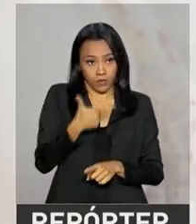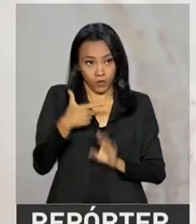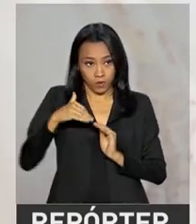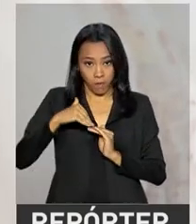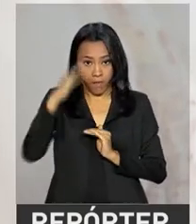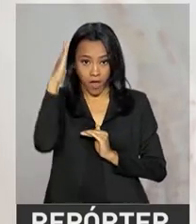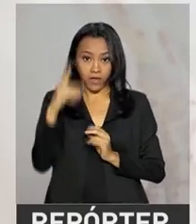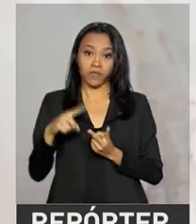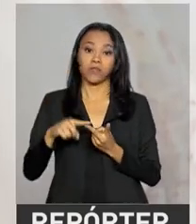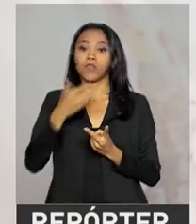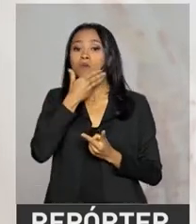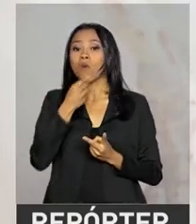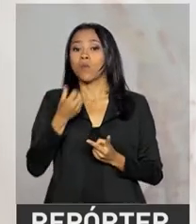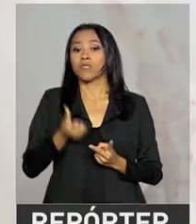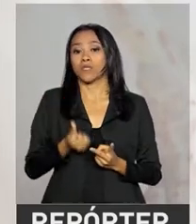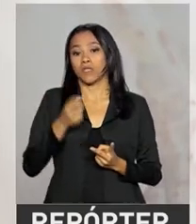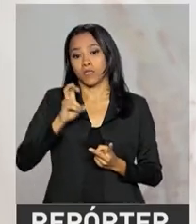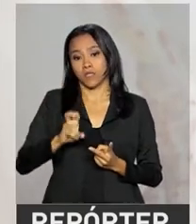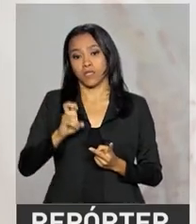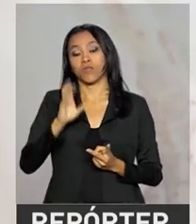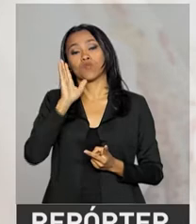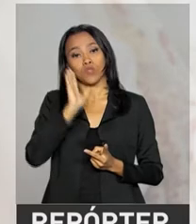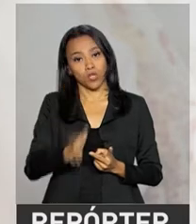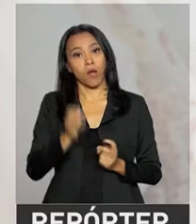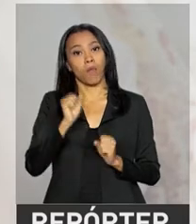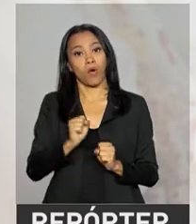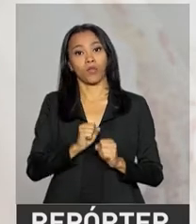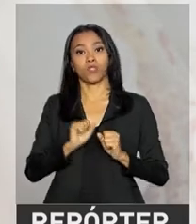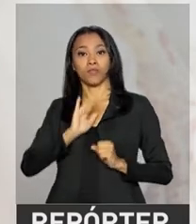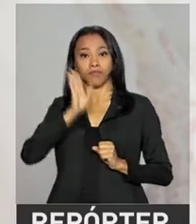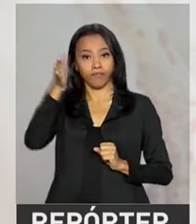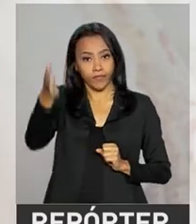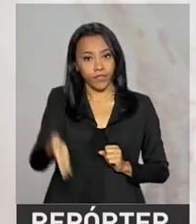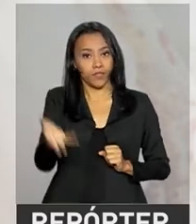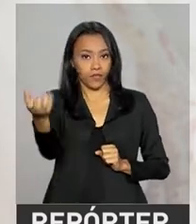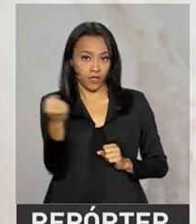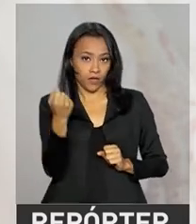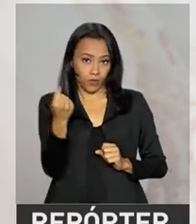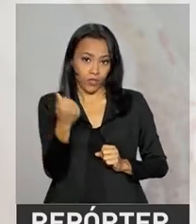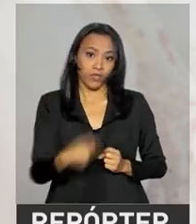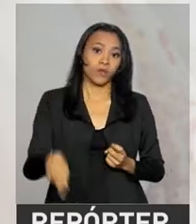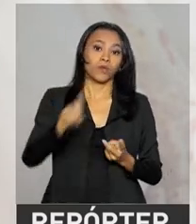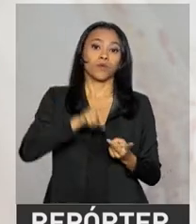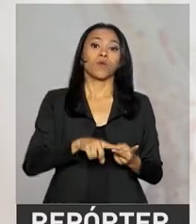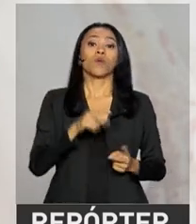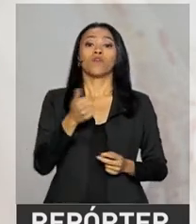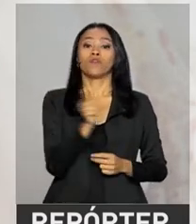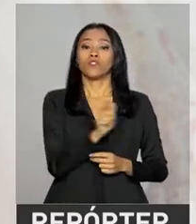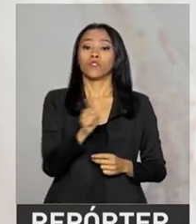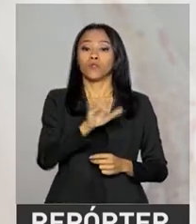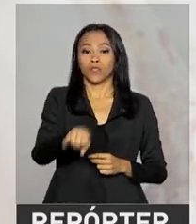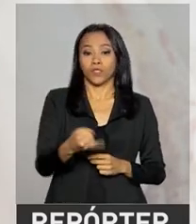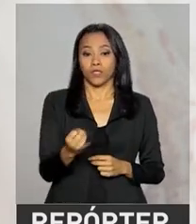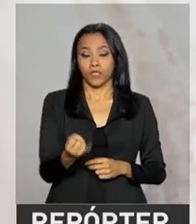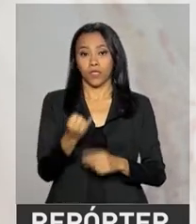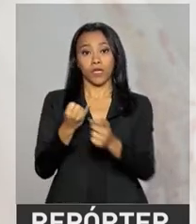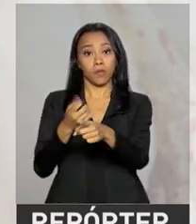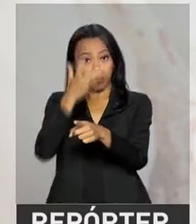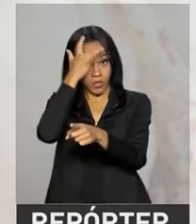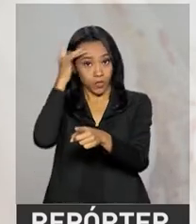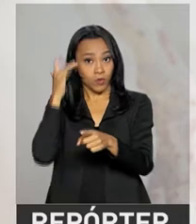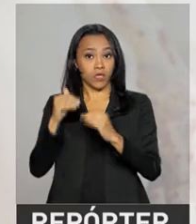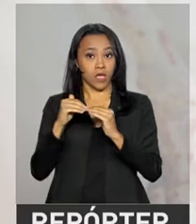homens a partir de 65 anos já podem retirar o benefício no dia 22 de janeiro pessoas com idade a partir de